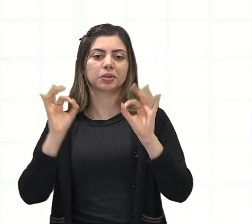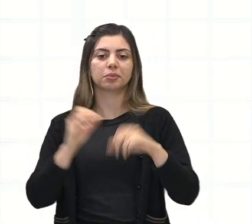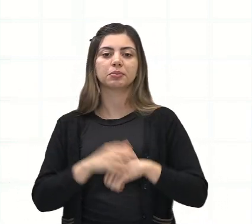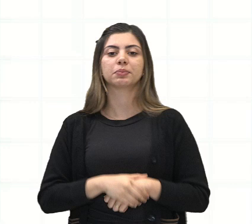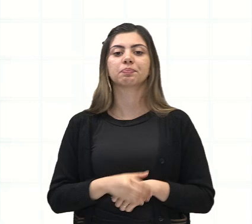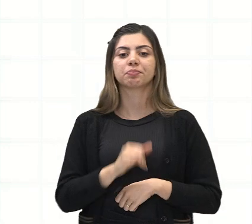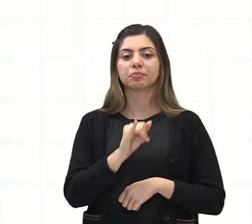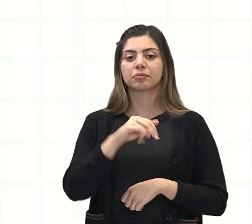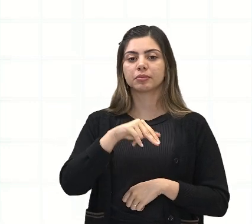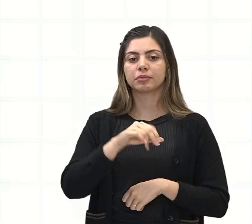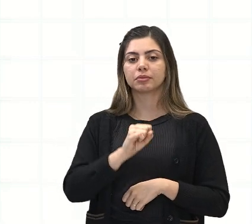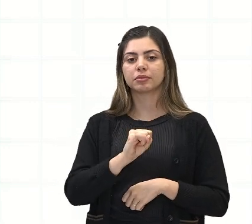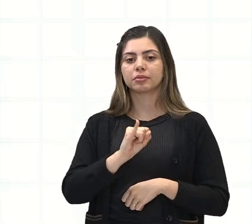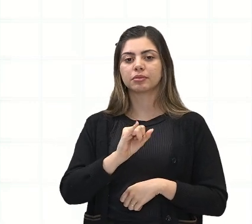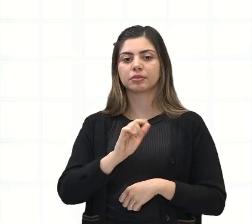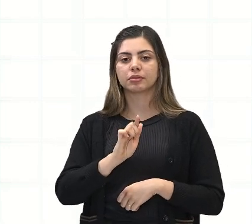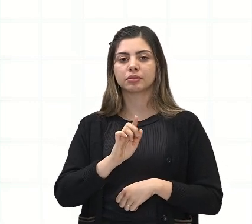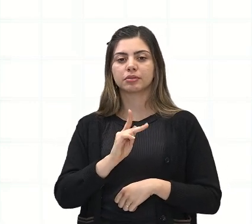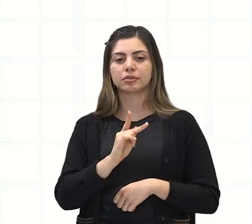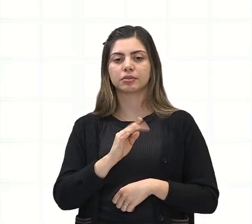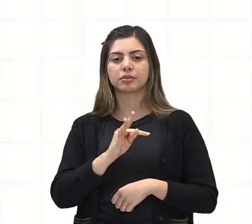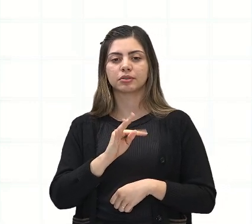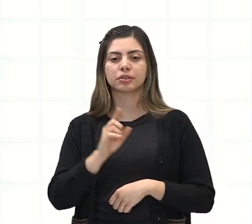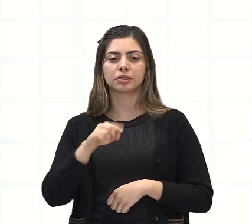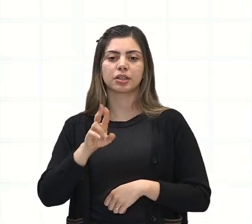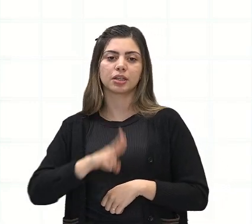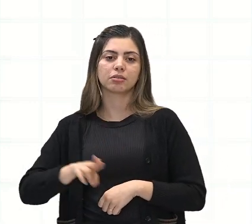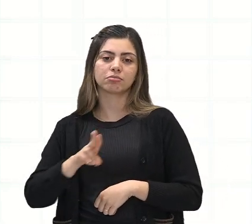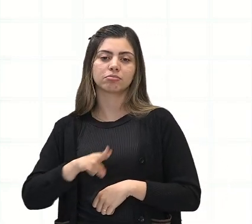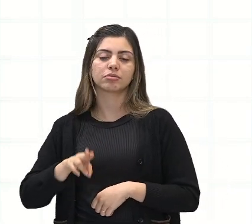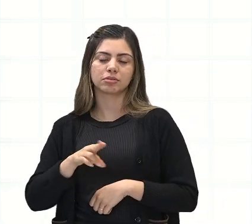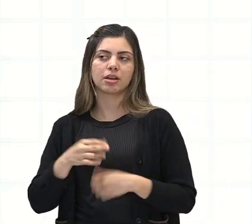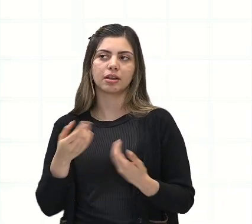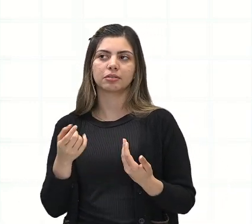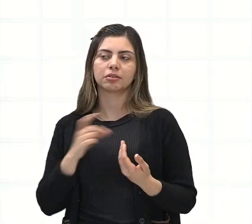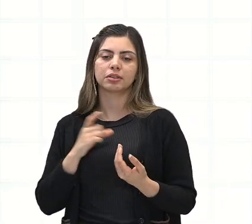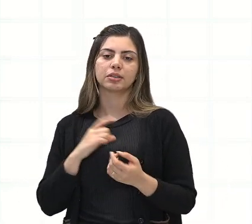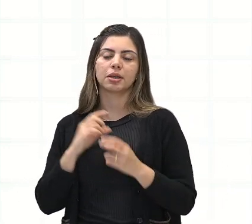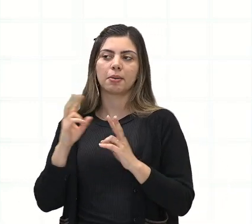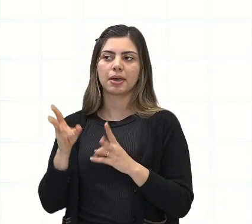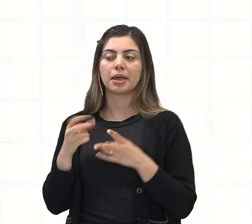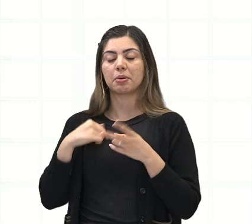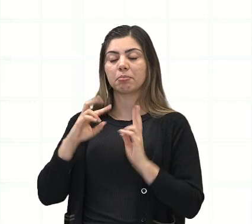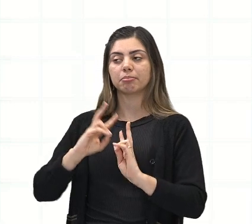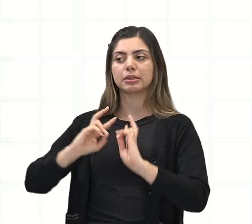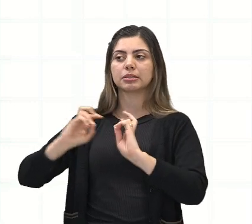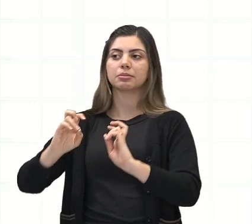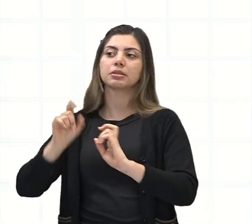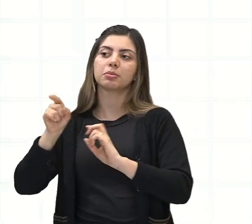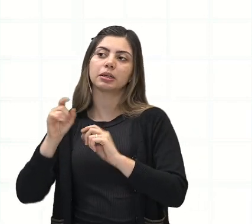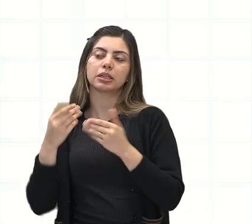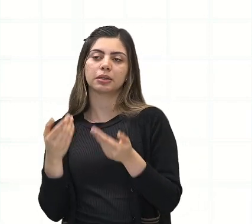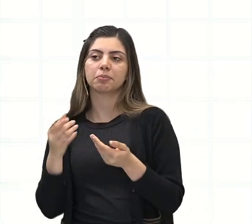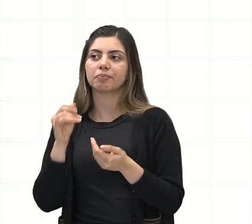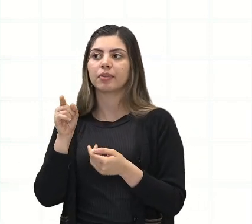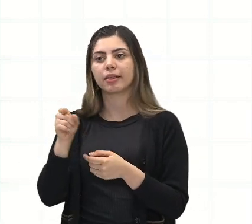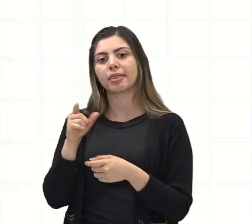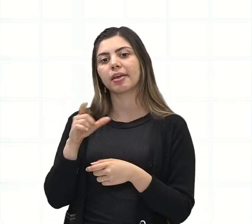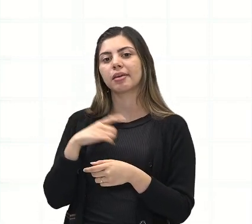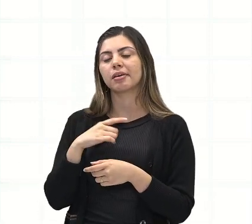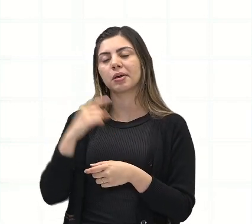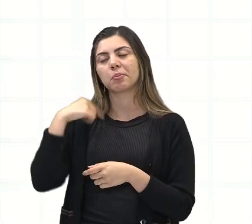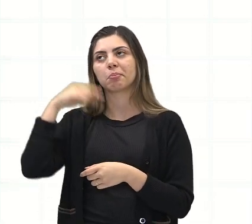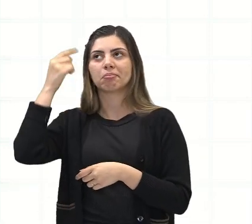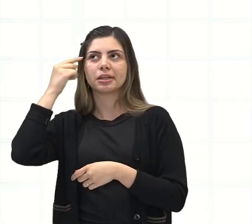um insight, muito usado no mundo corporativo para falar sobre uma percepção sobre as coisas. Então eu tive um insight, eu pensei em